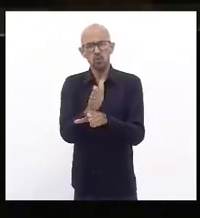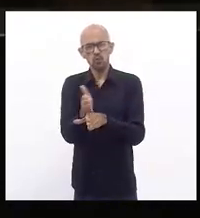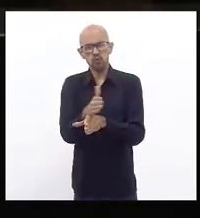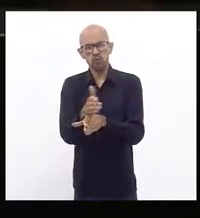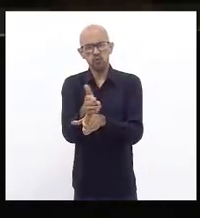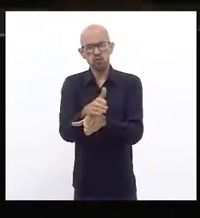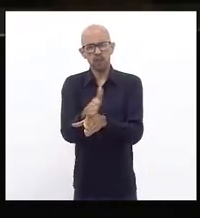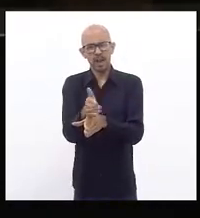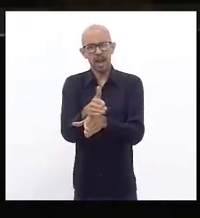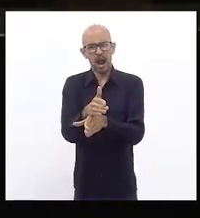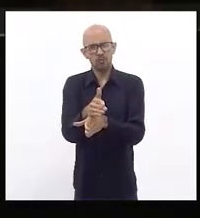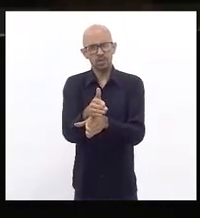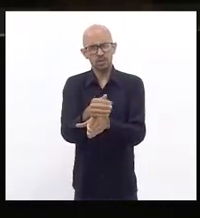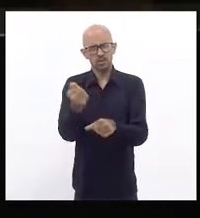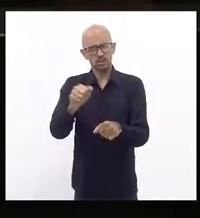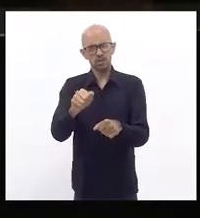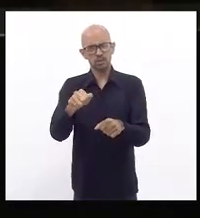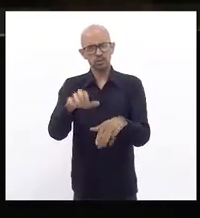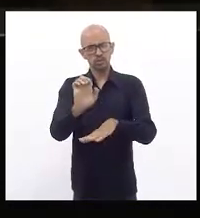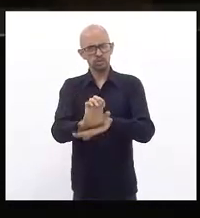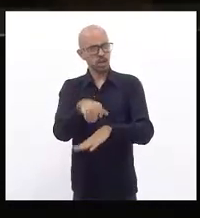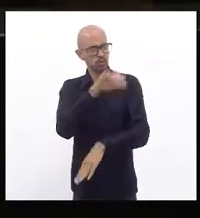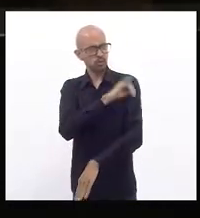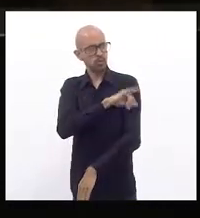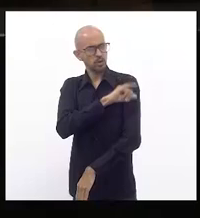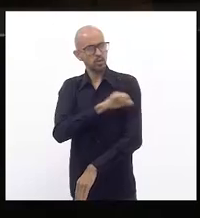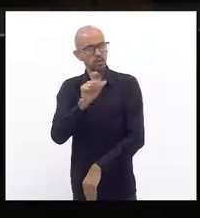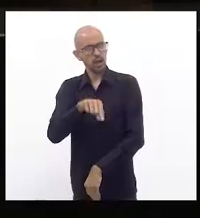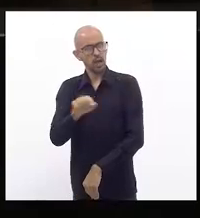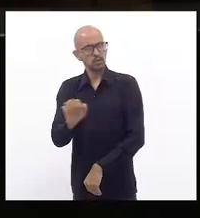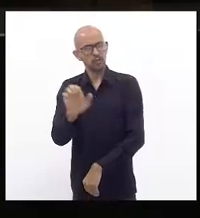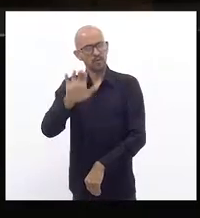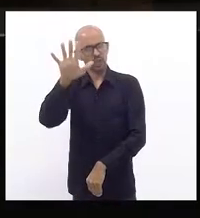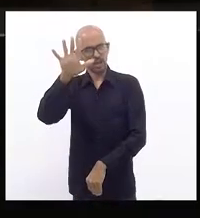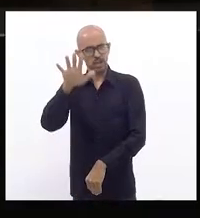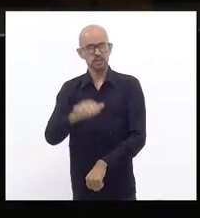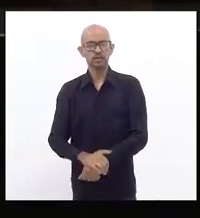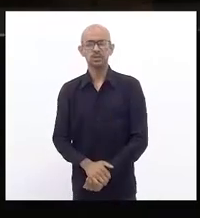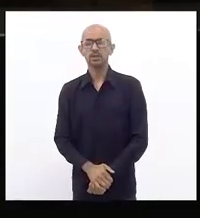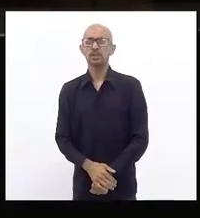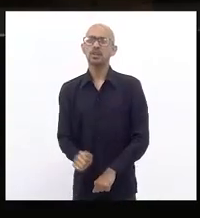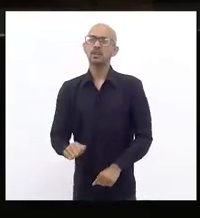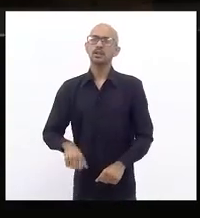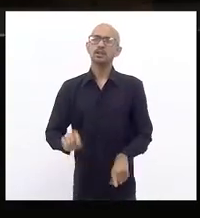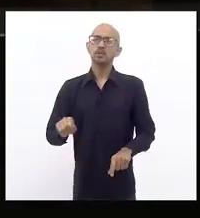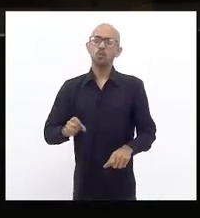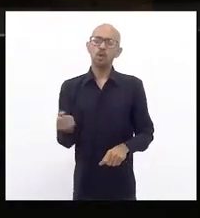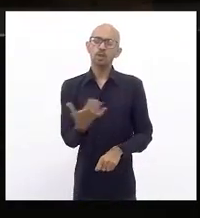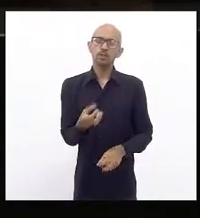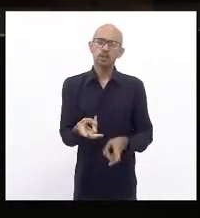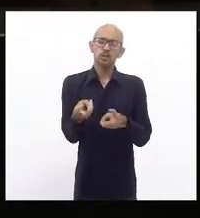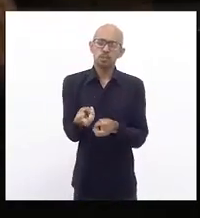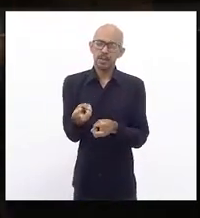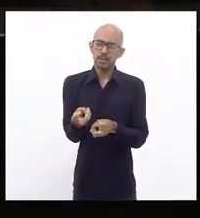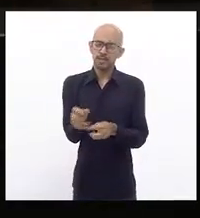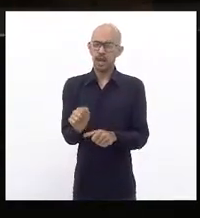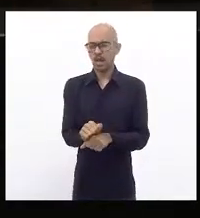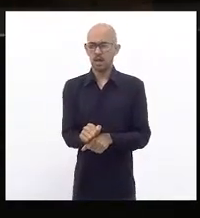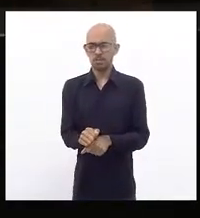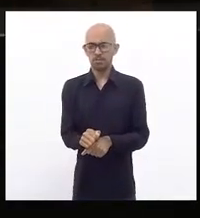vulnerabilizados do estado do Rio de Janeiro, que são as favelas e as periferias. Quando a gente olha para a Zona Oeste, para a Baixada,